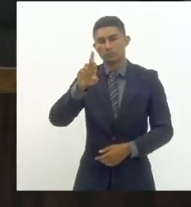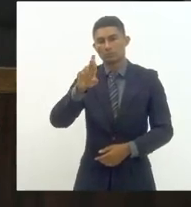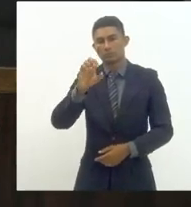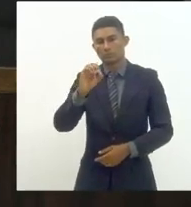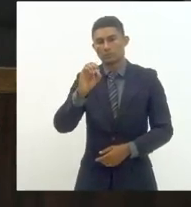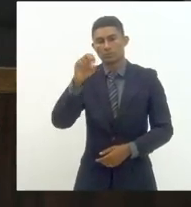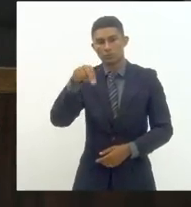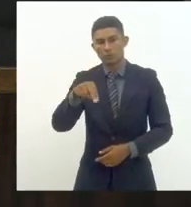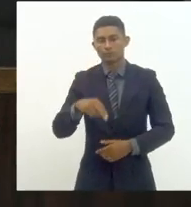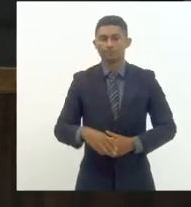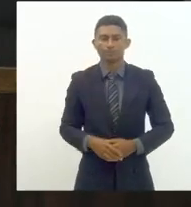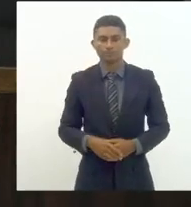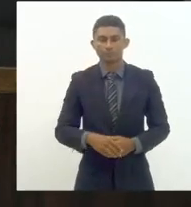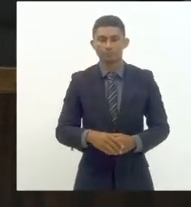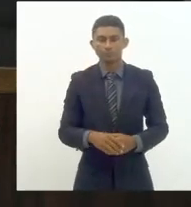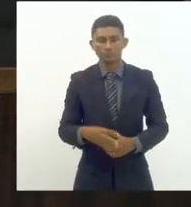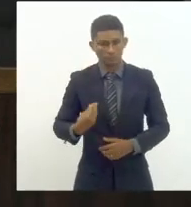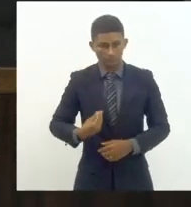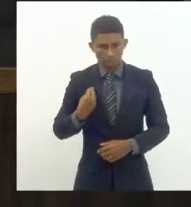Deputado